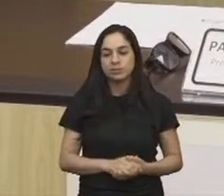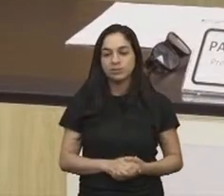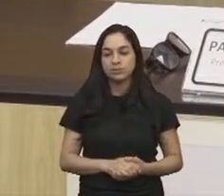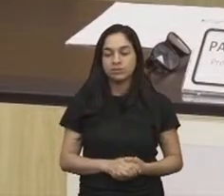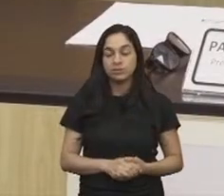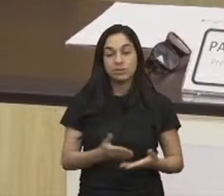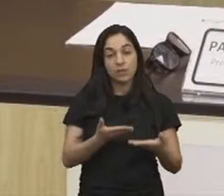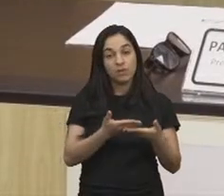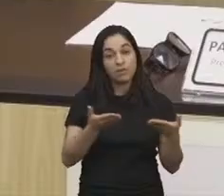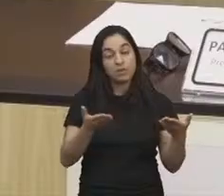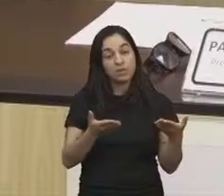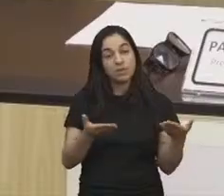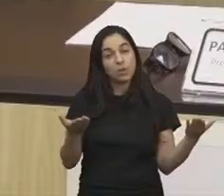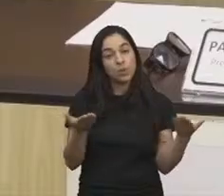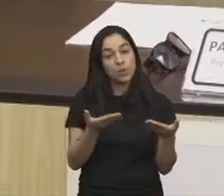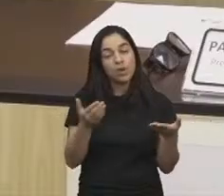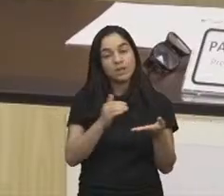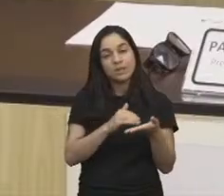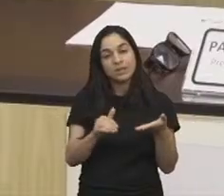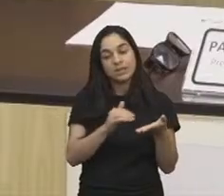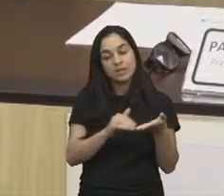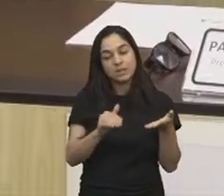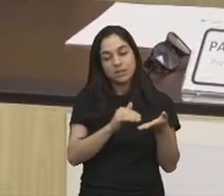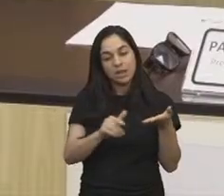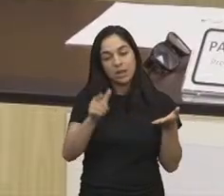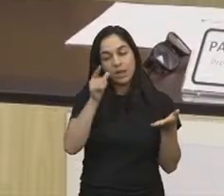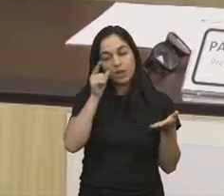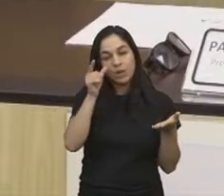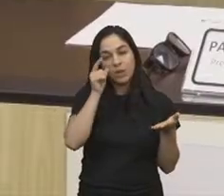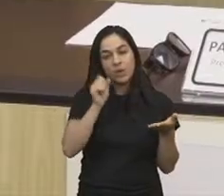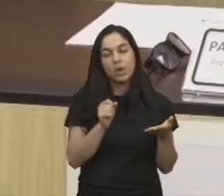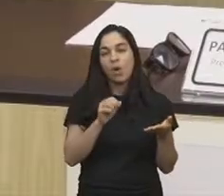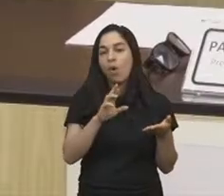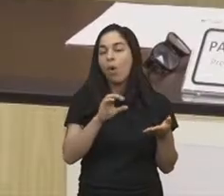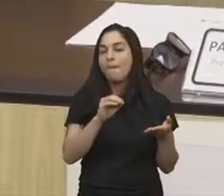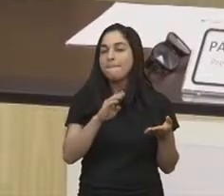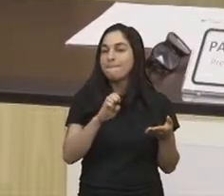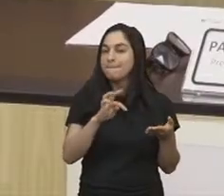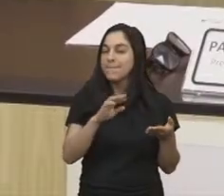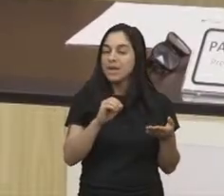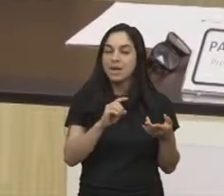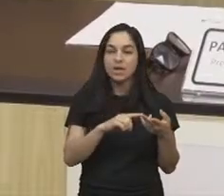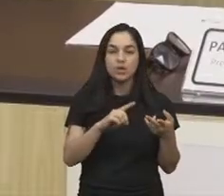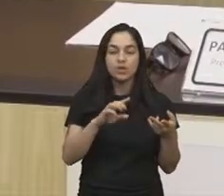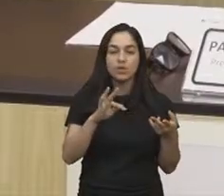para vocês que estão aqui hoje, secretário, Roberto Abreu, Felipe,